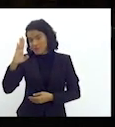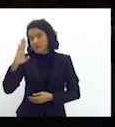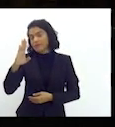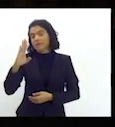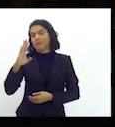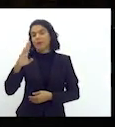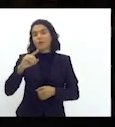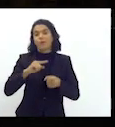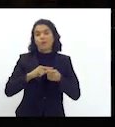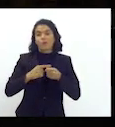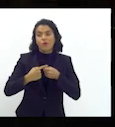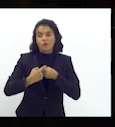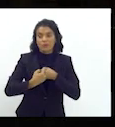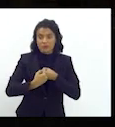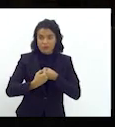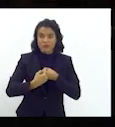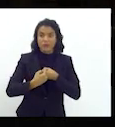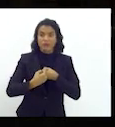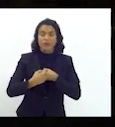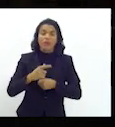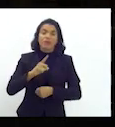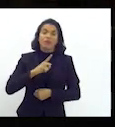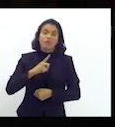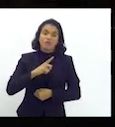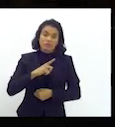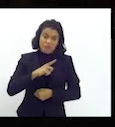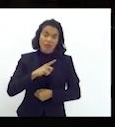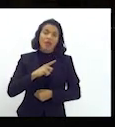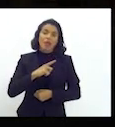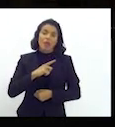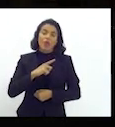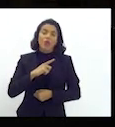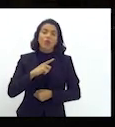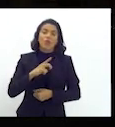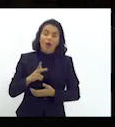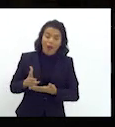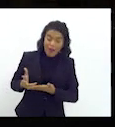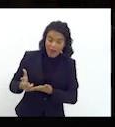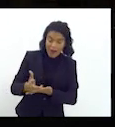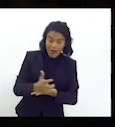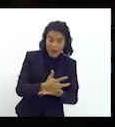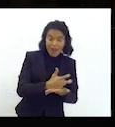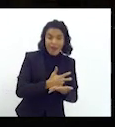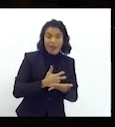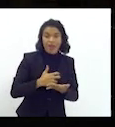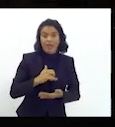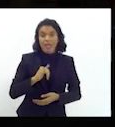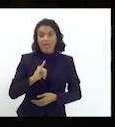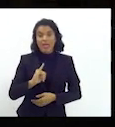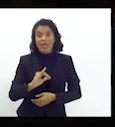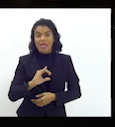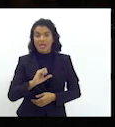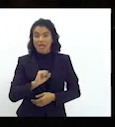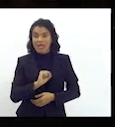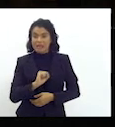aqueles municípios que tem uma forte arrecadação de ISS